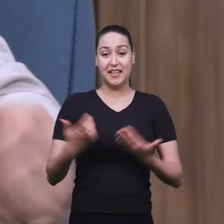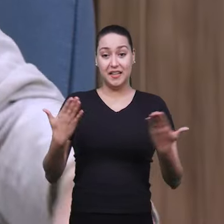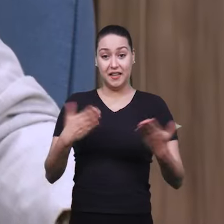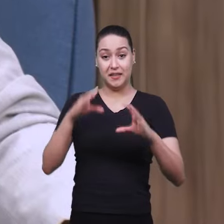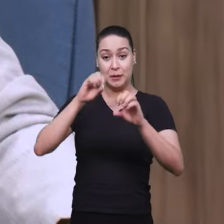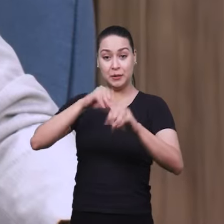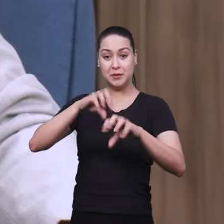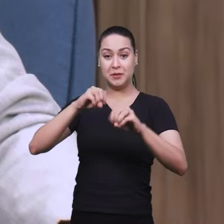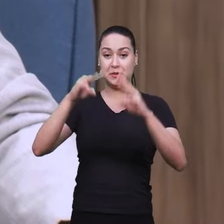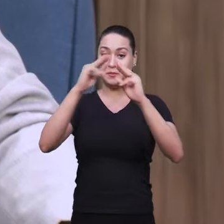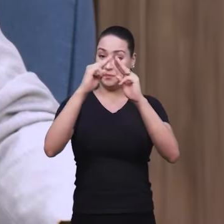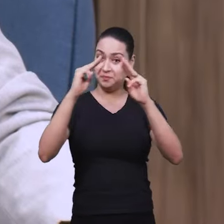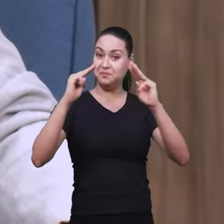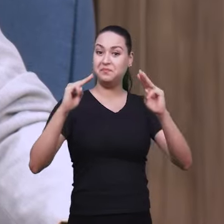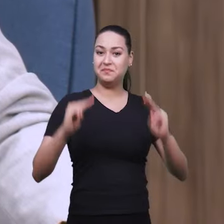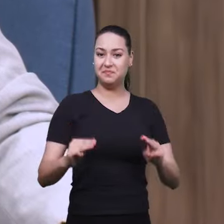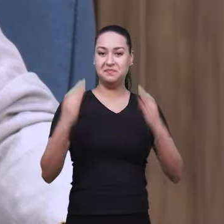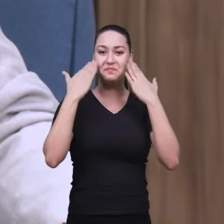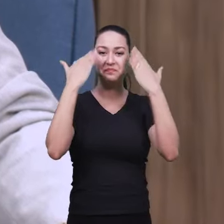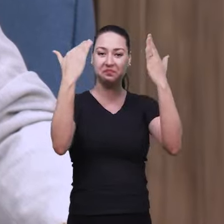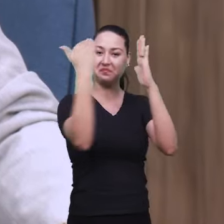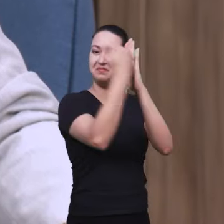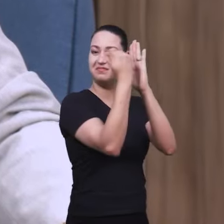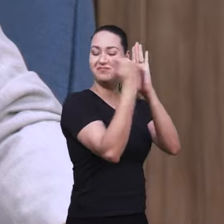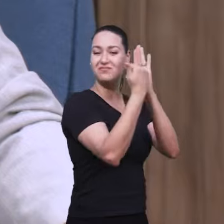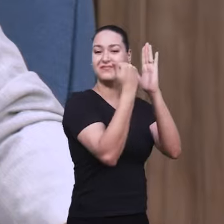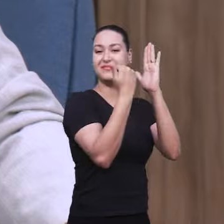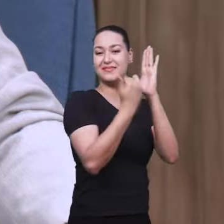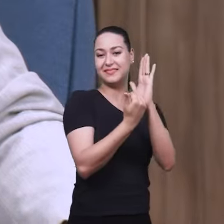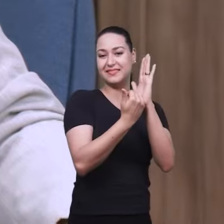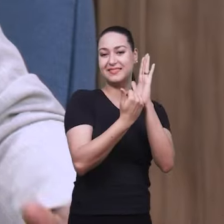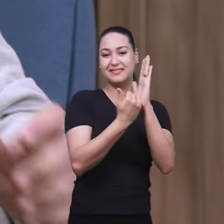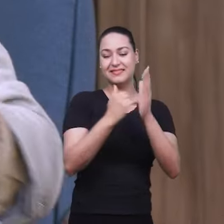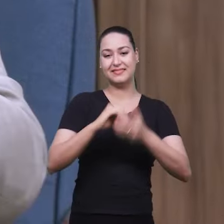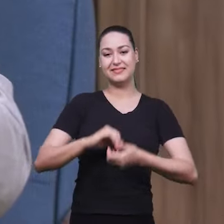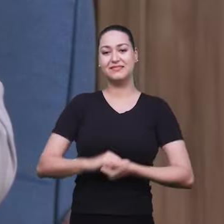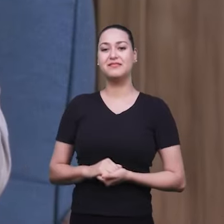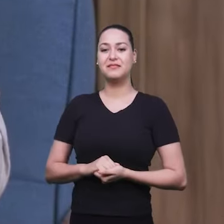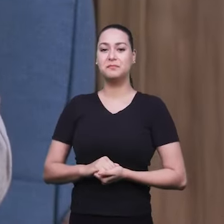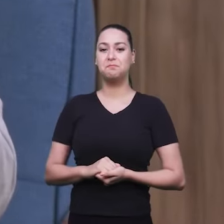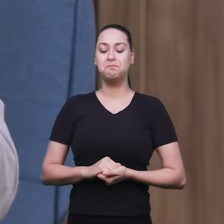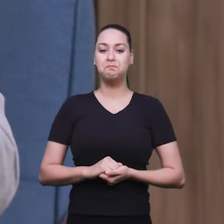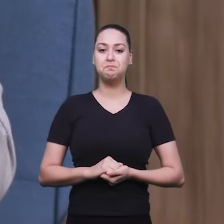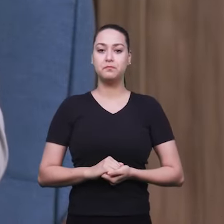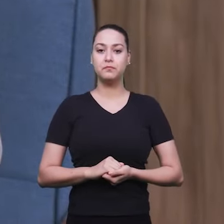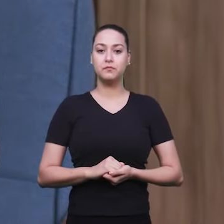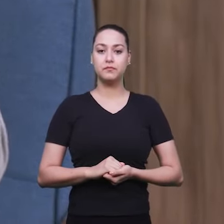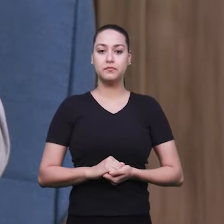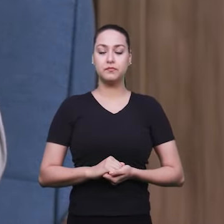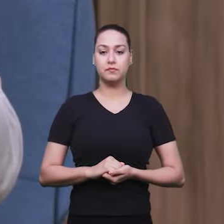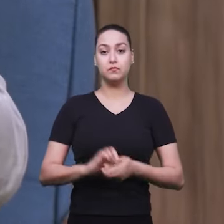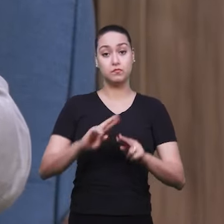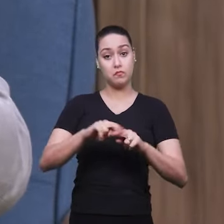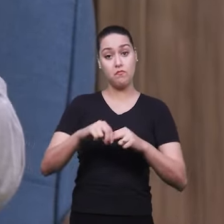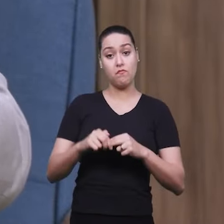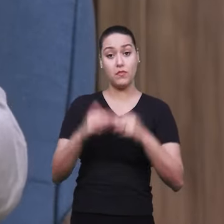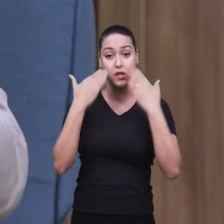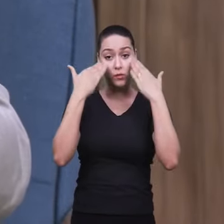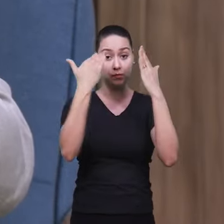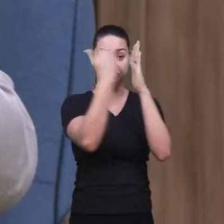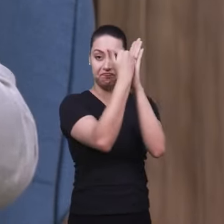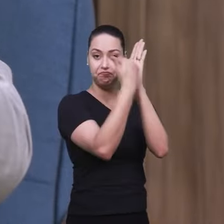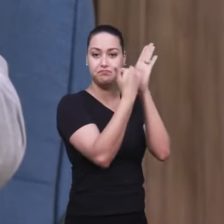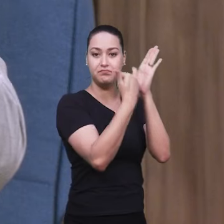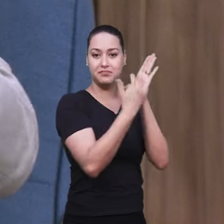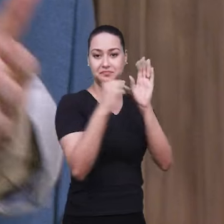E a gente começa agora o quadro Lições do Manaim, nesse quadro que a gente trata, nesse quadro onde a gente